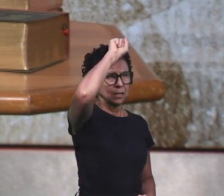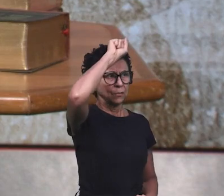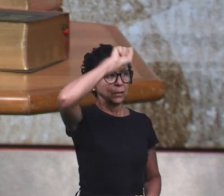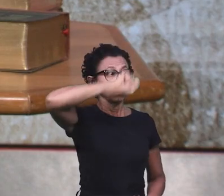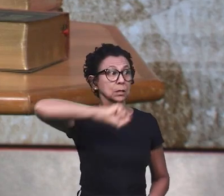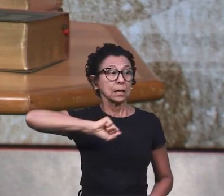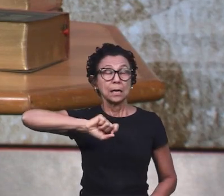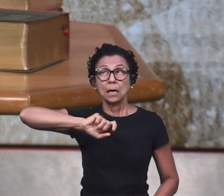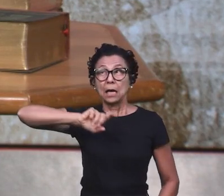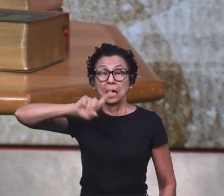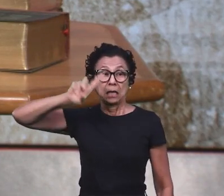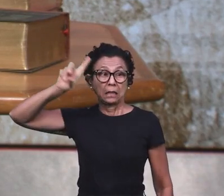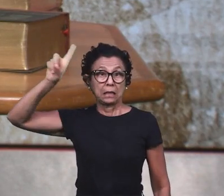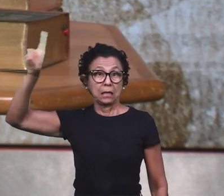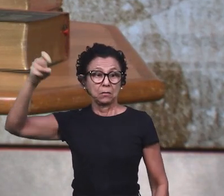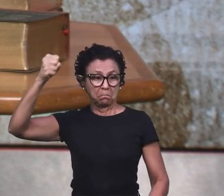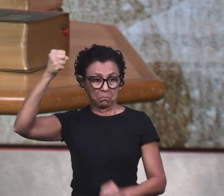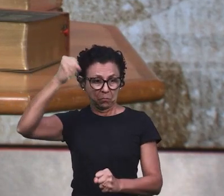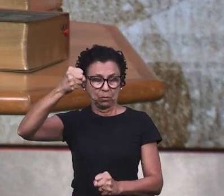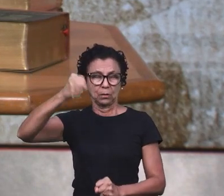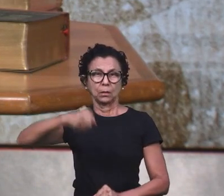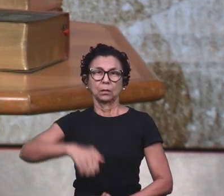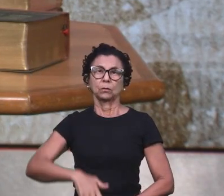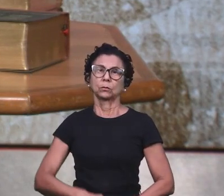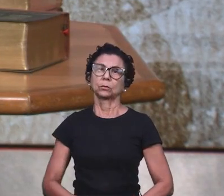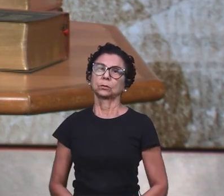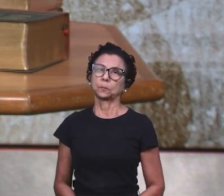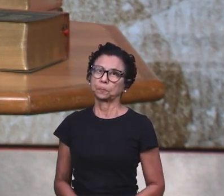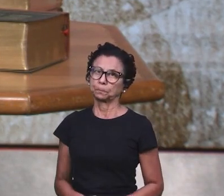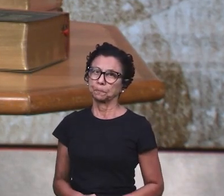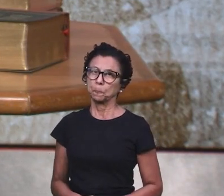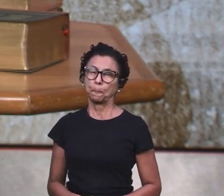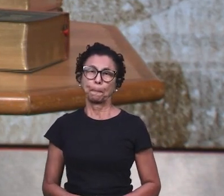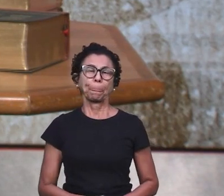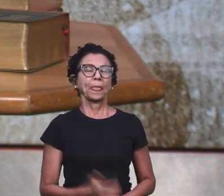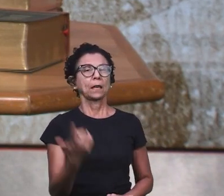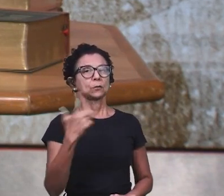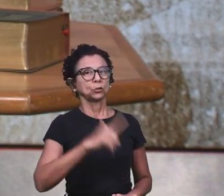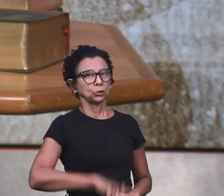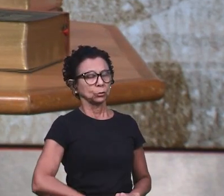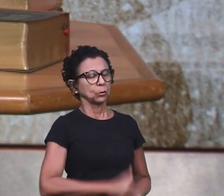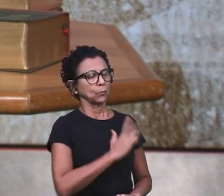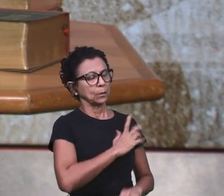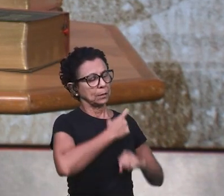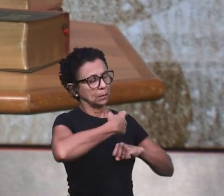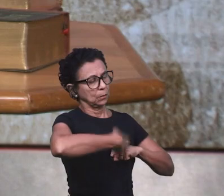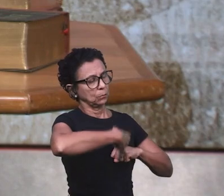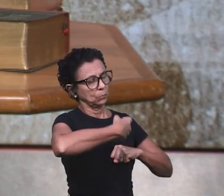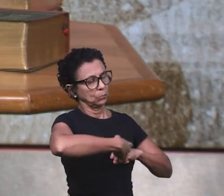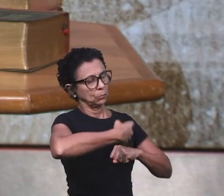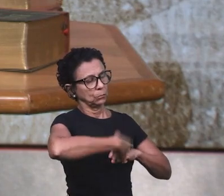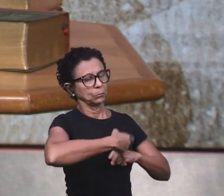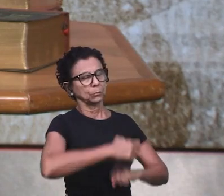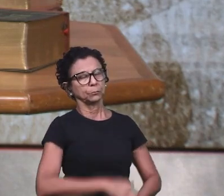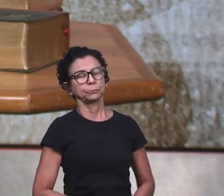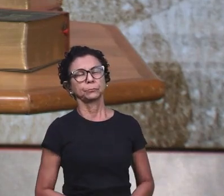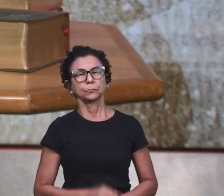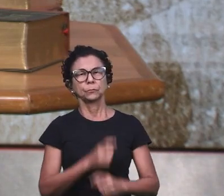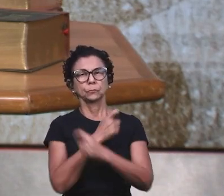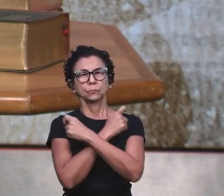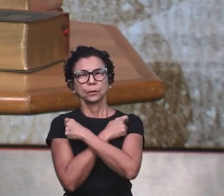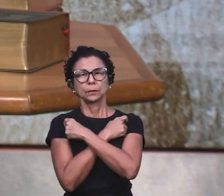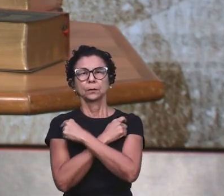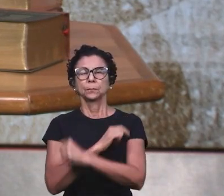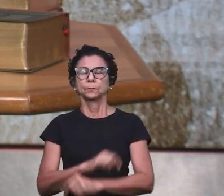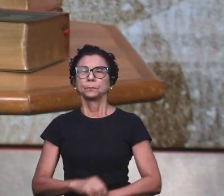e não os ouvia, como o Senhor tinha dito. Então, mais um sinal da parte do Senhor, em